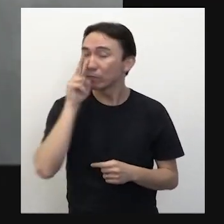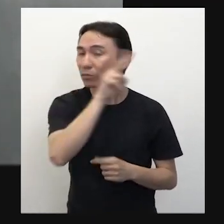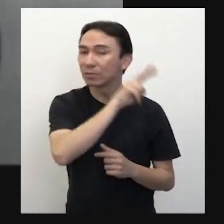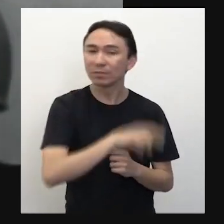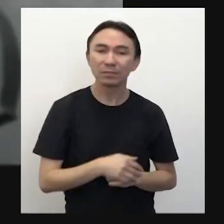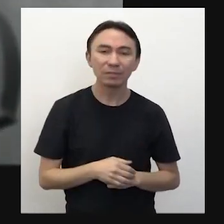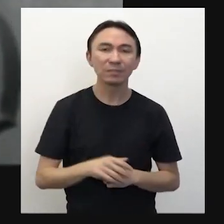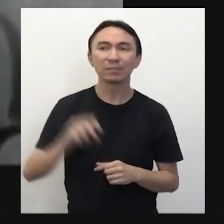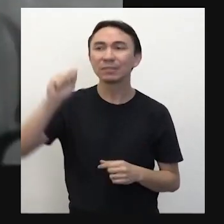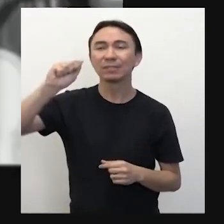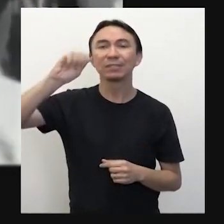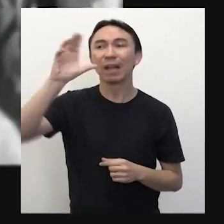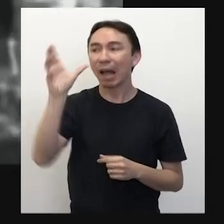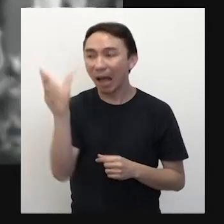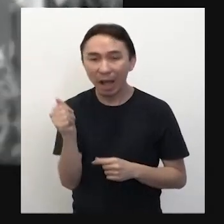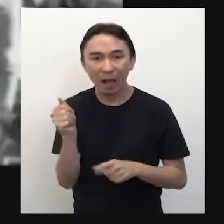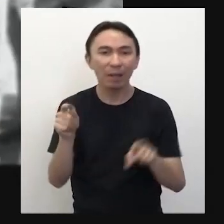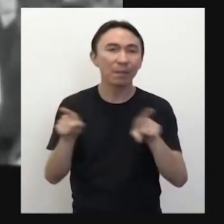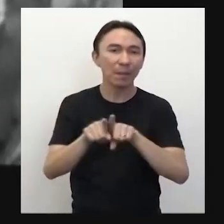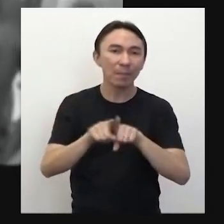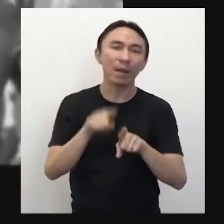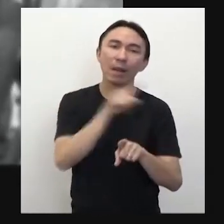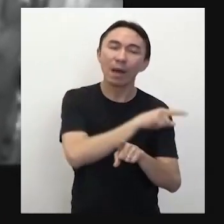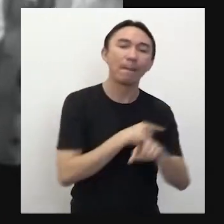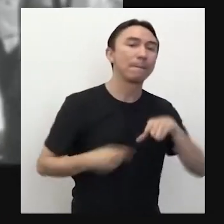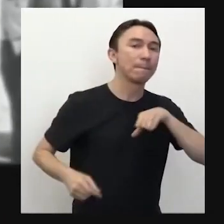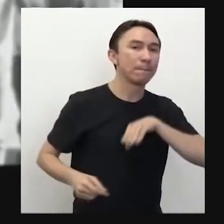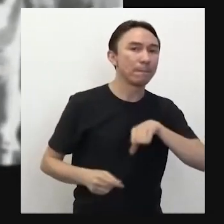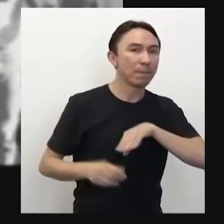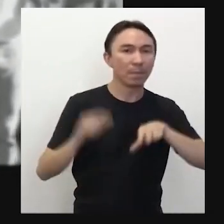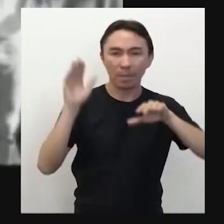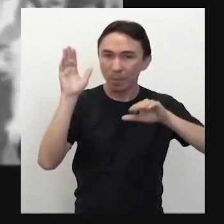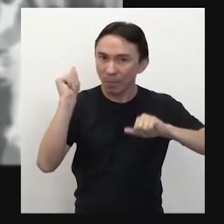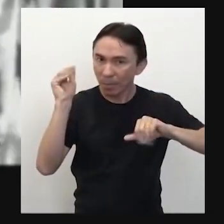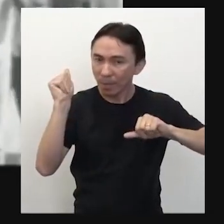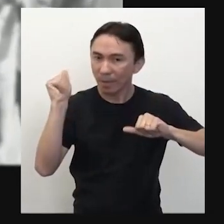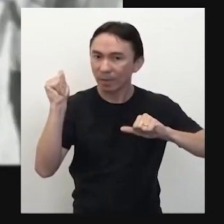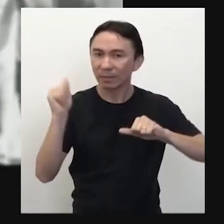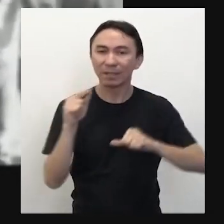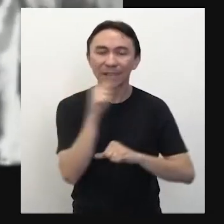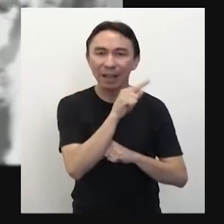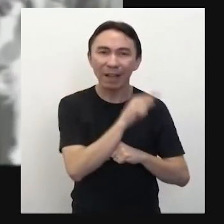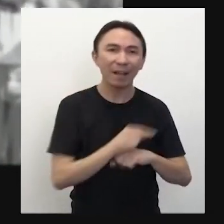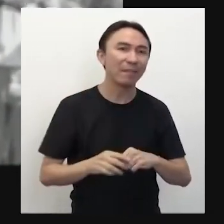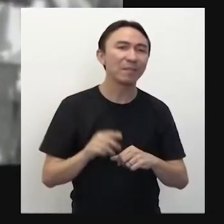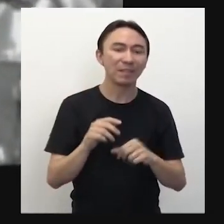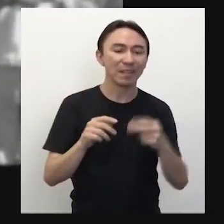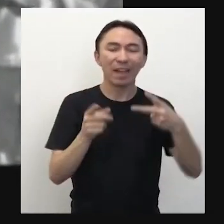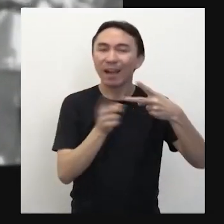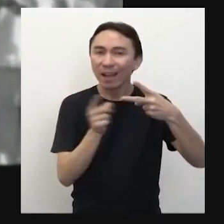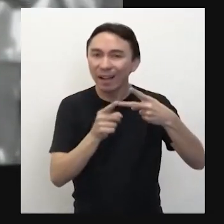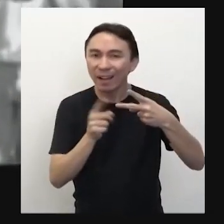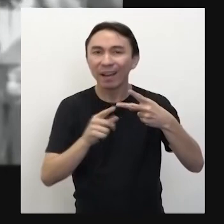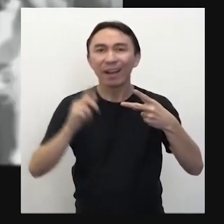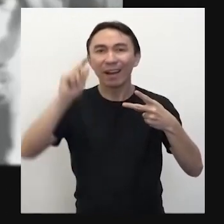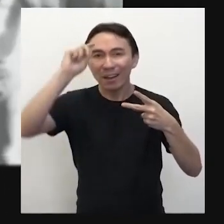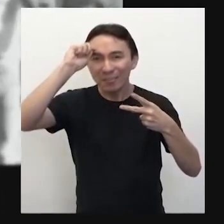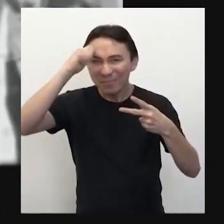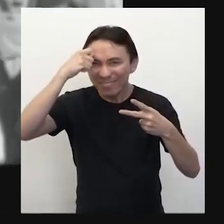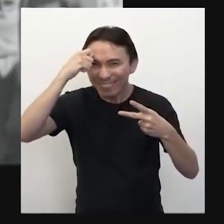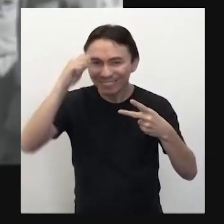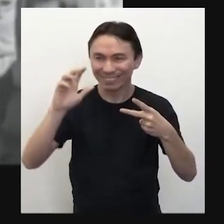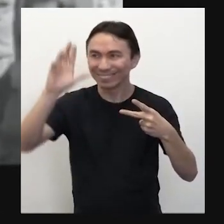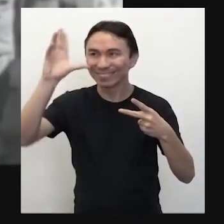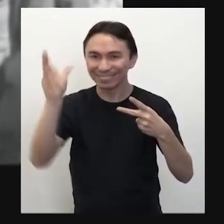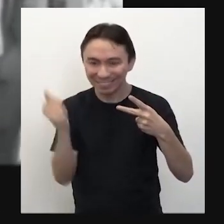via Portugal e Espanha e colonizadores. A influência da África negra de baixo veio via escravidão. Mas